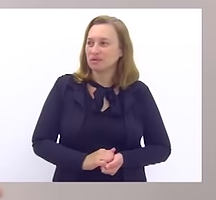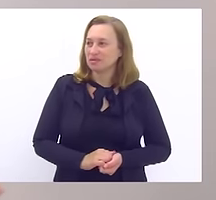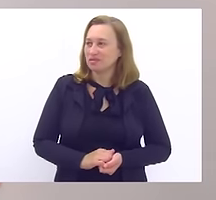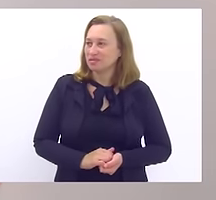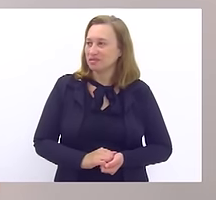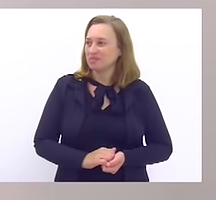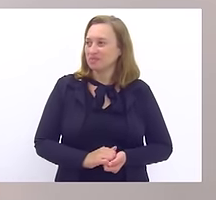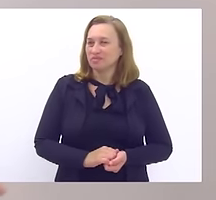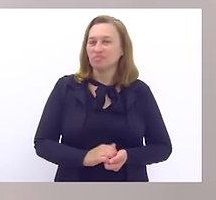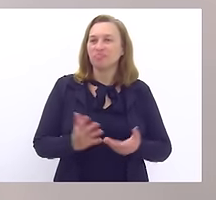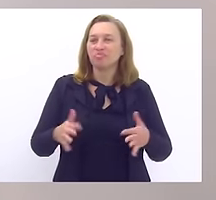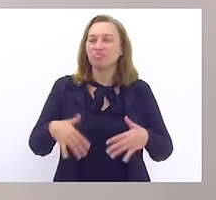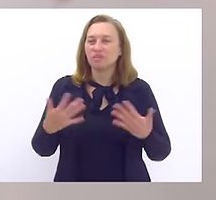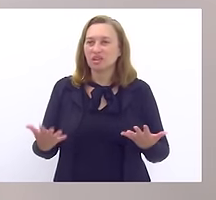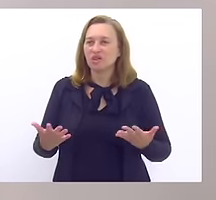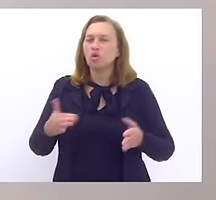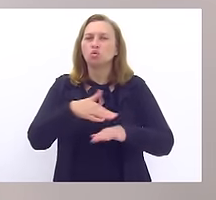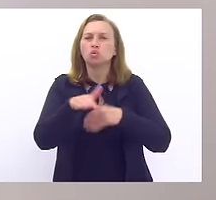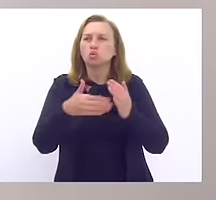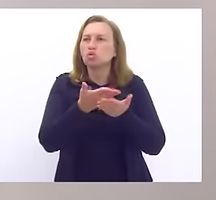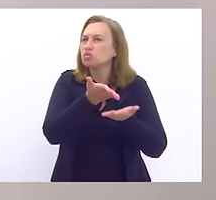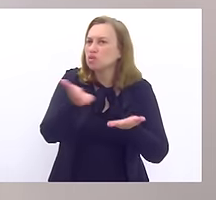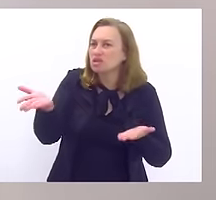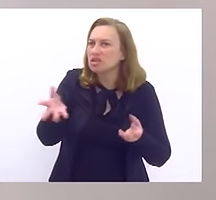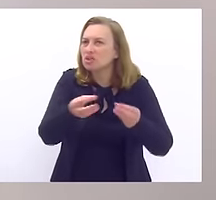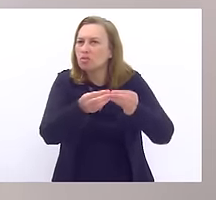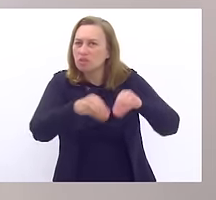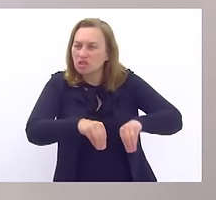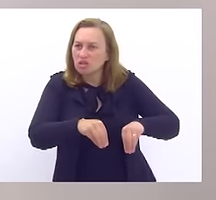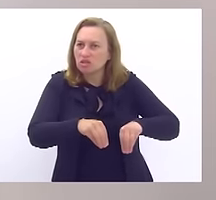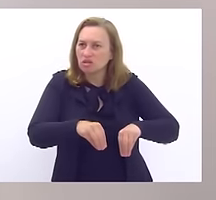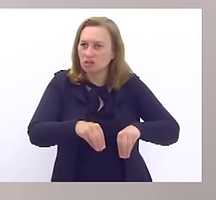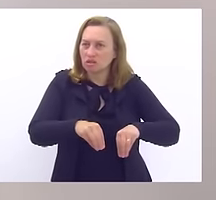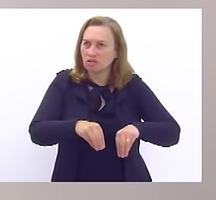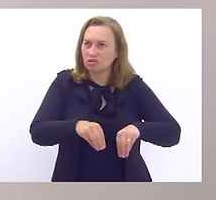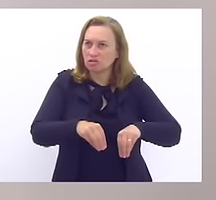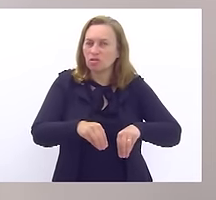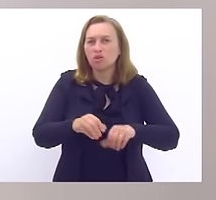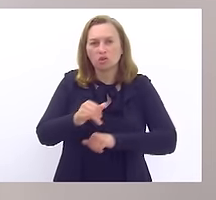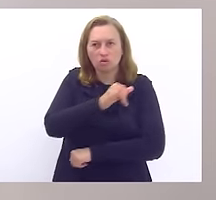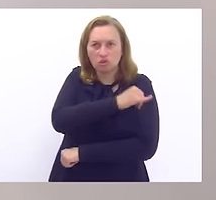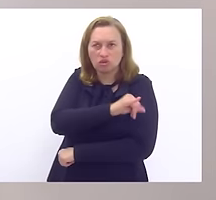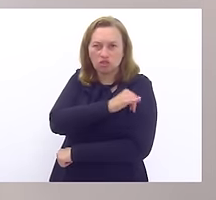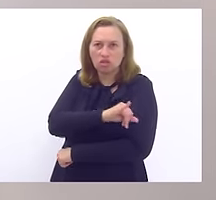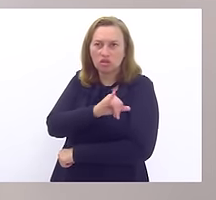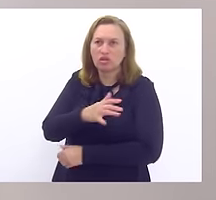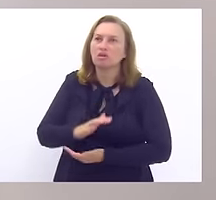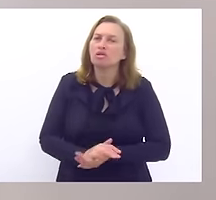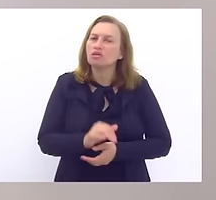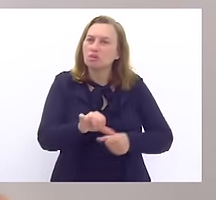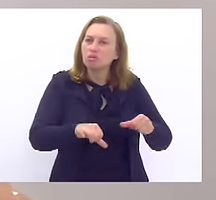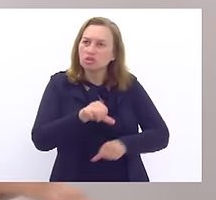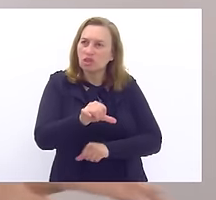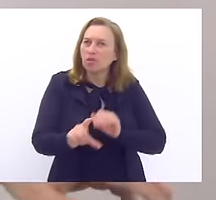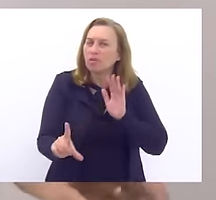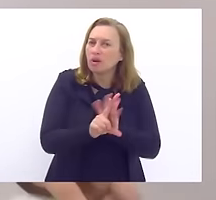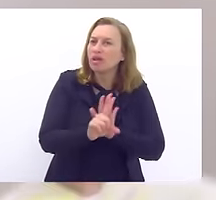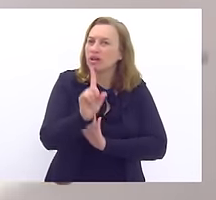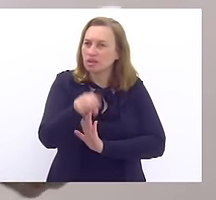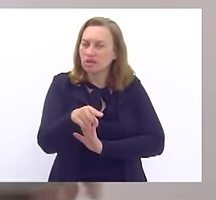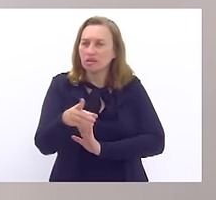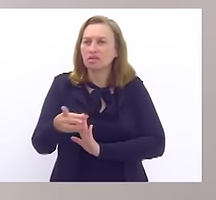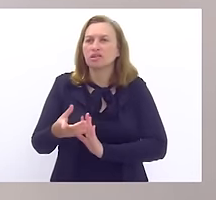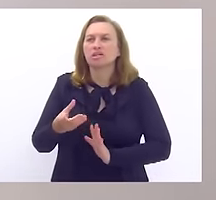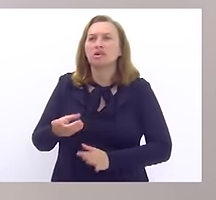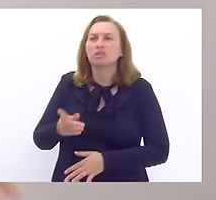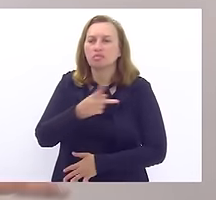então todos senhores aqui estão prejudicando o horário do Rio de Janeiro vamos que nós vamos mudar por força de lei tá Deputado responsabilidade